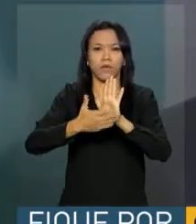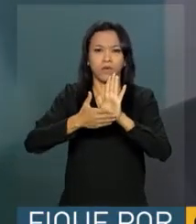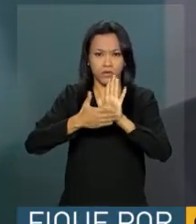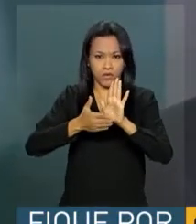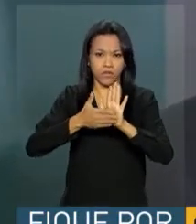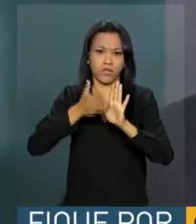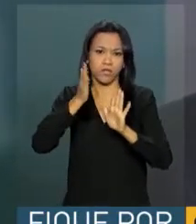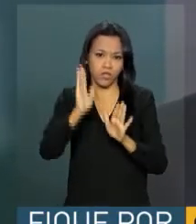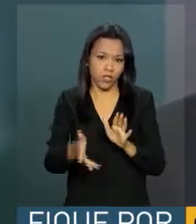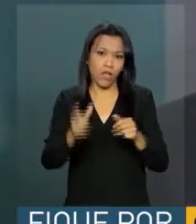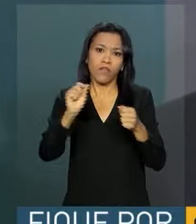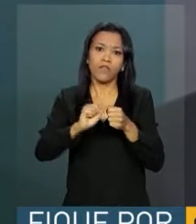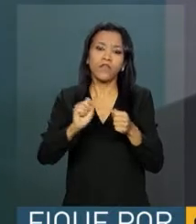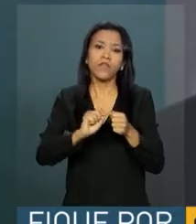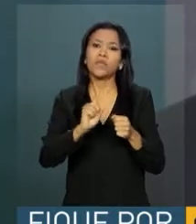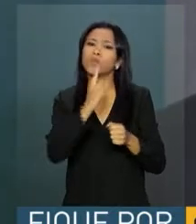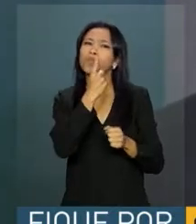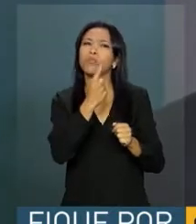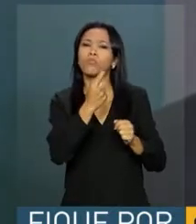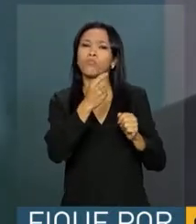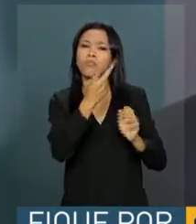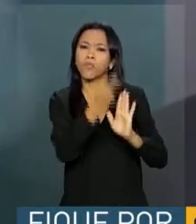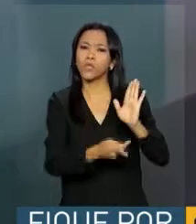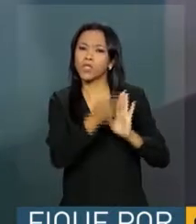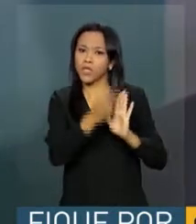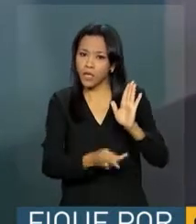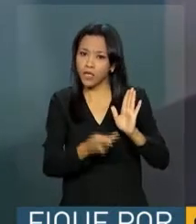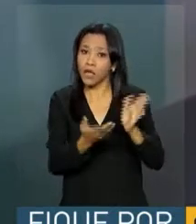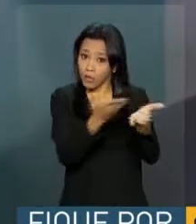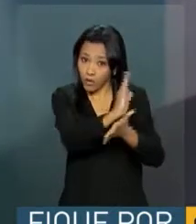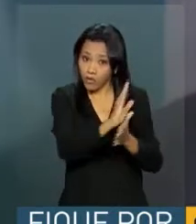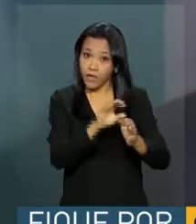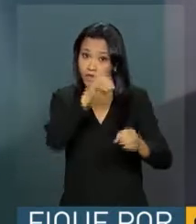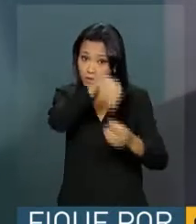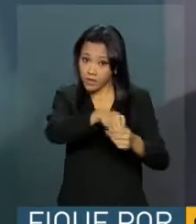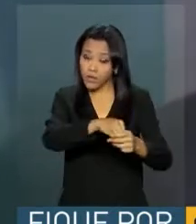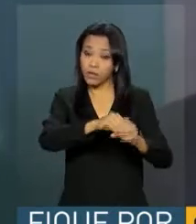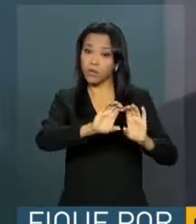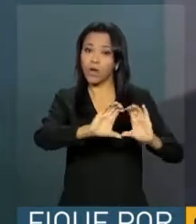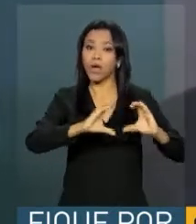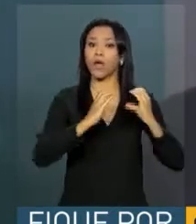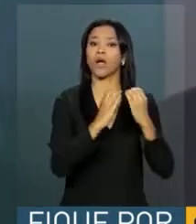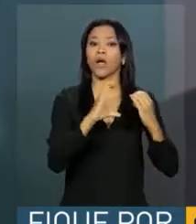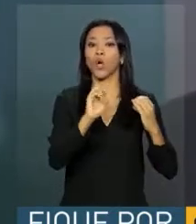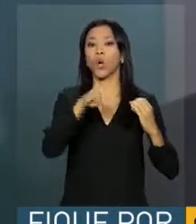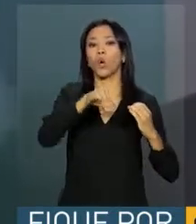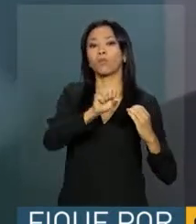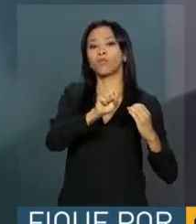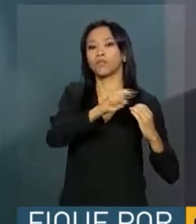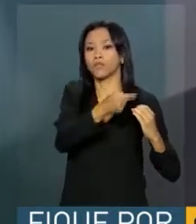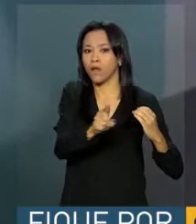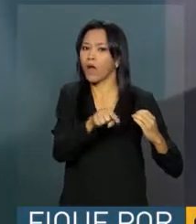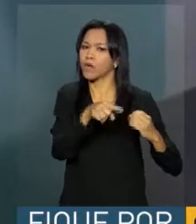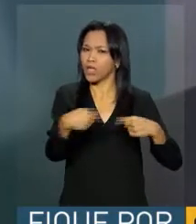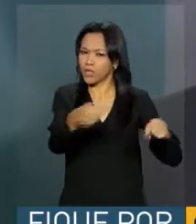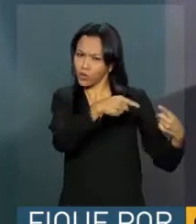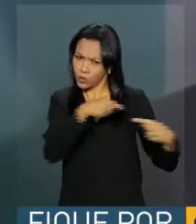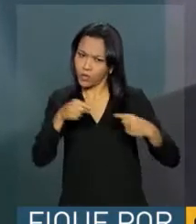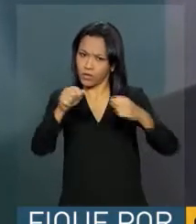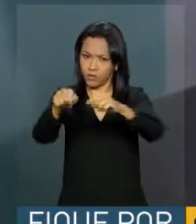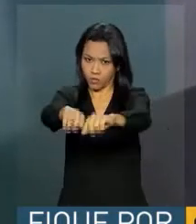um projeto aprovado pela Comissão Especial da Previdência, né, e que está em discussão no